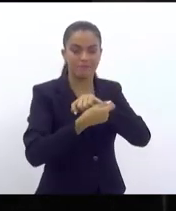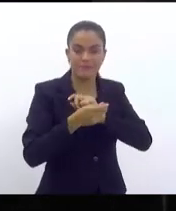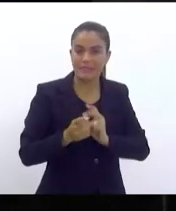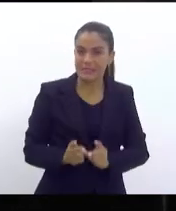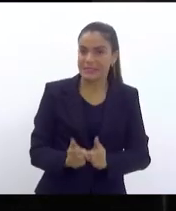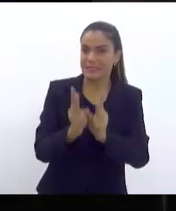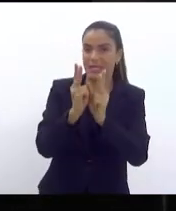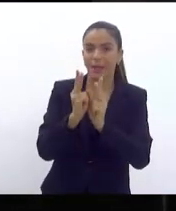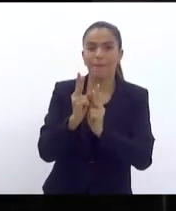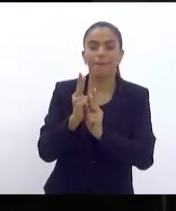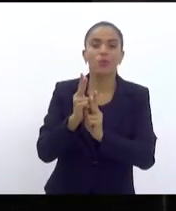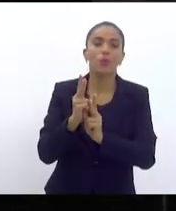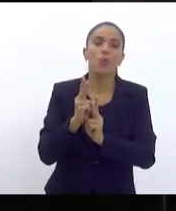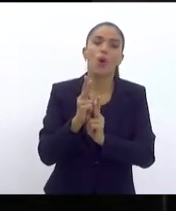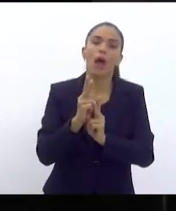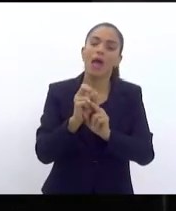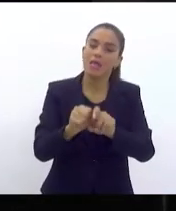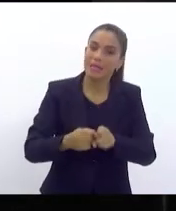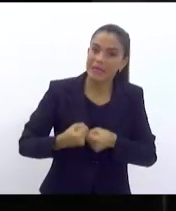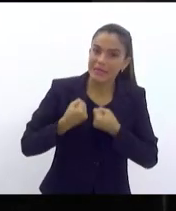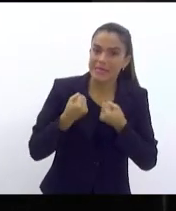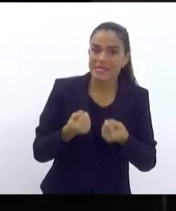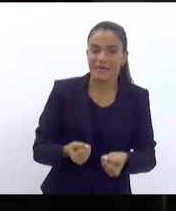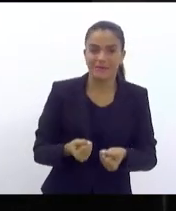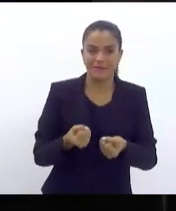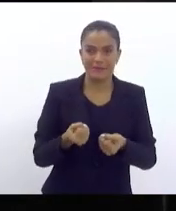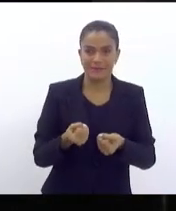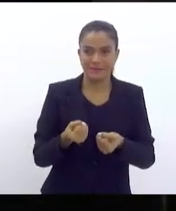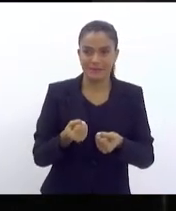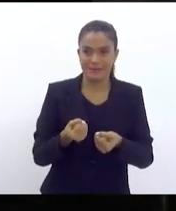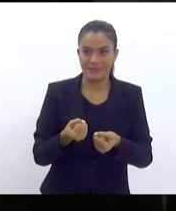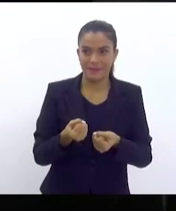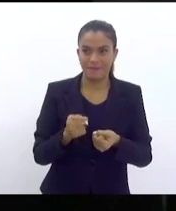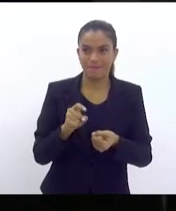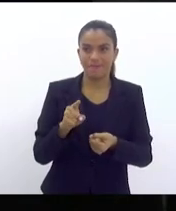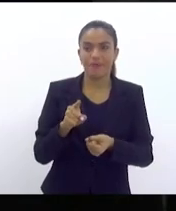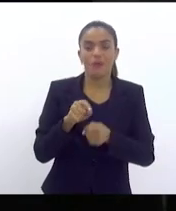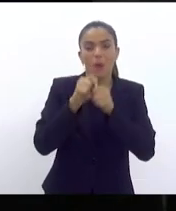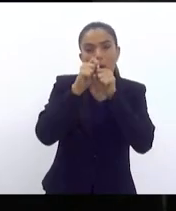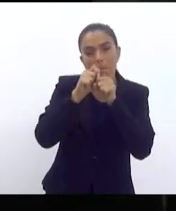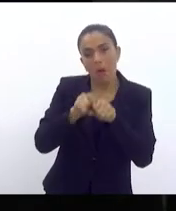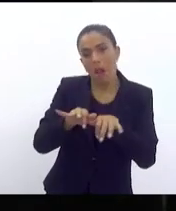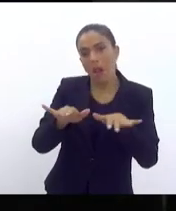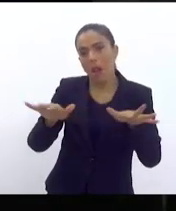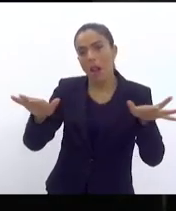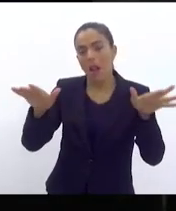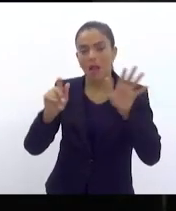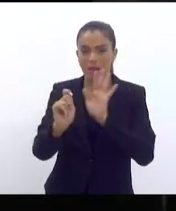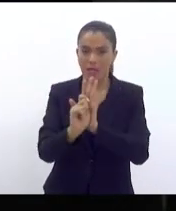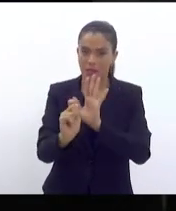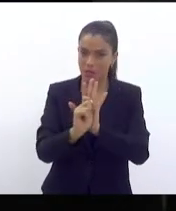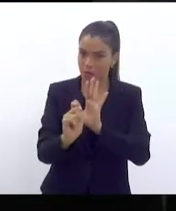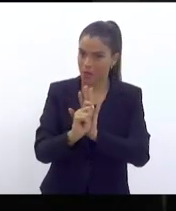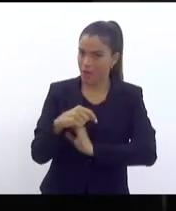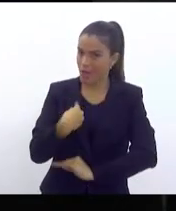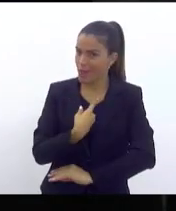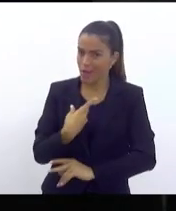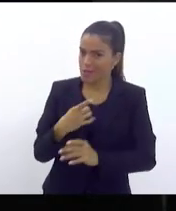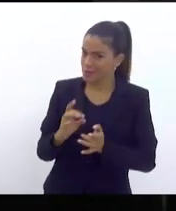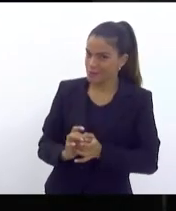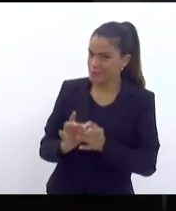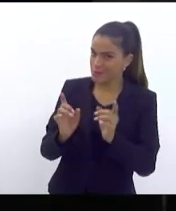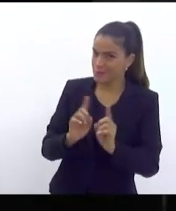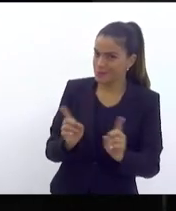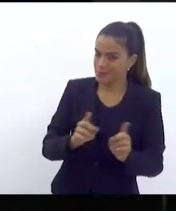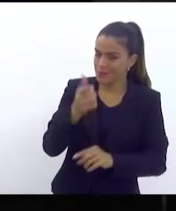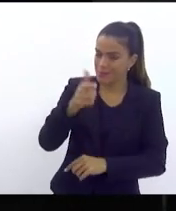numa Apologia eles tentam transformar isso numa disseminação da droga e nós não podemos permitir